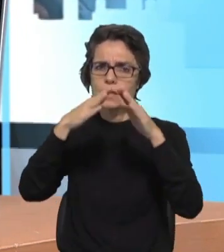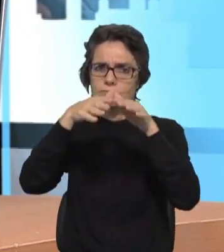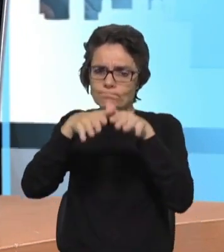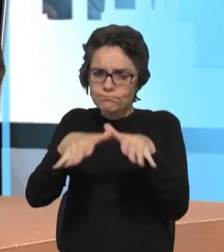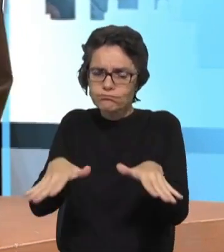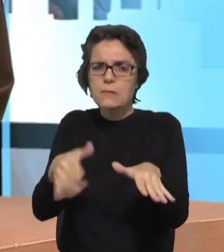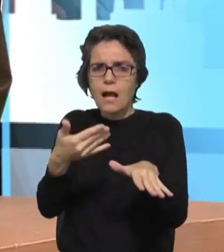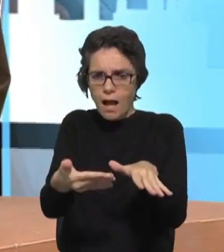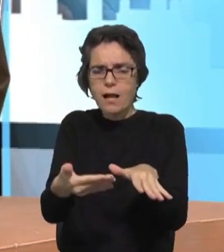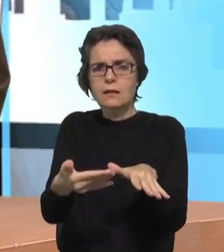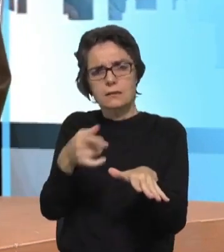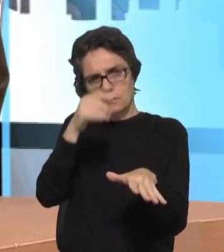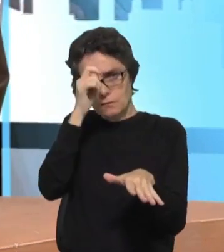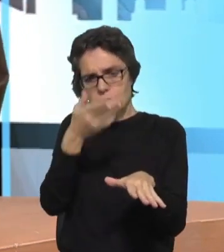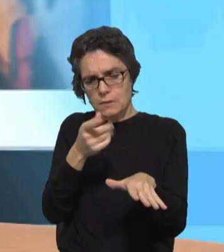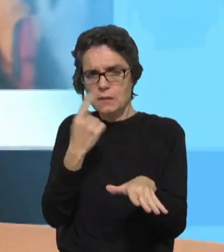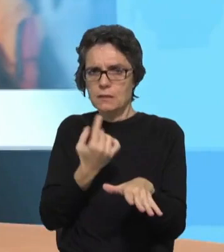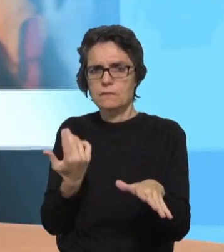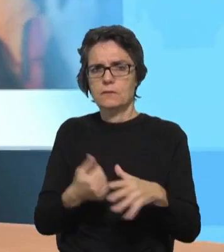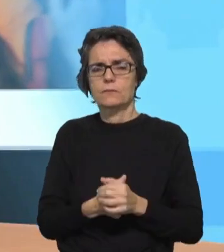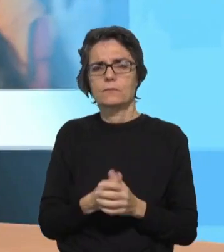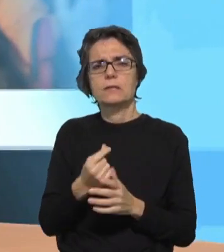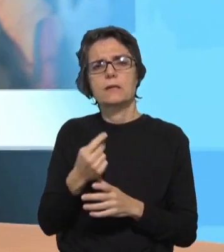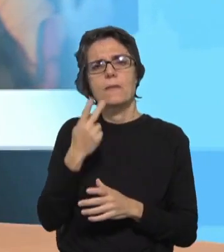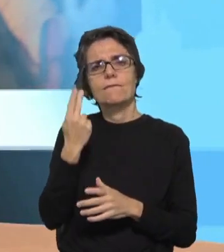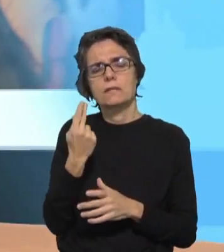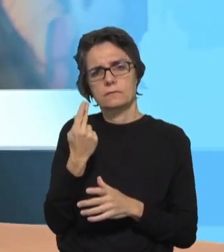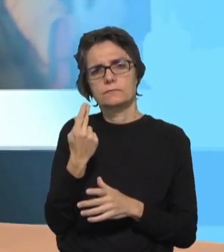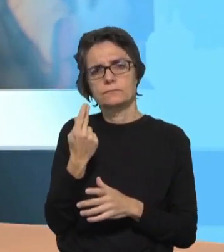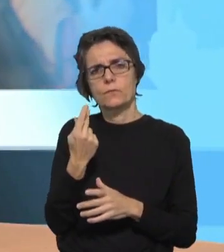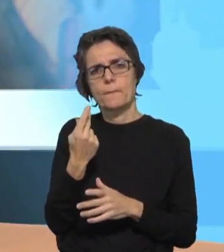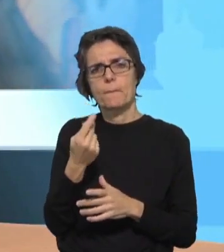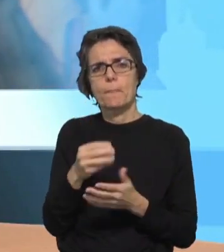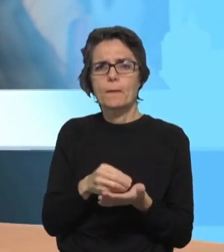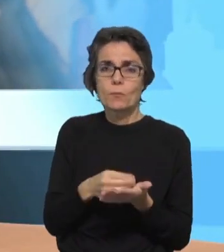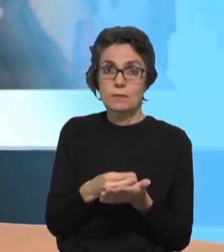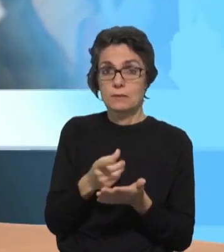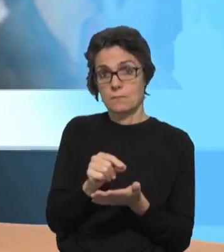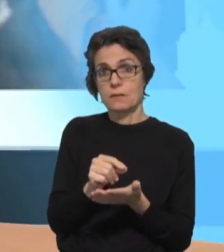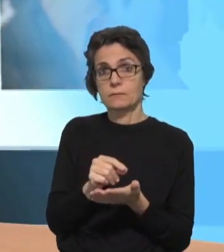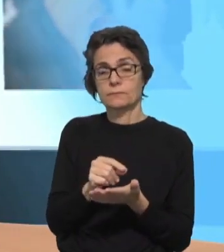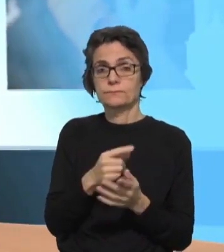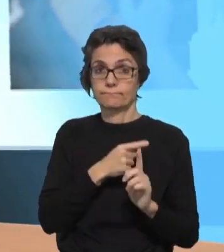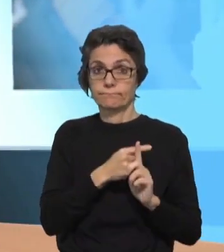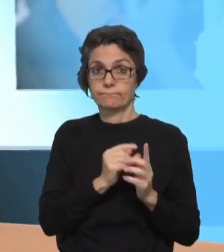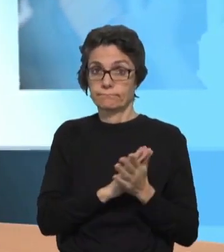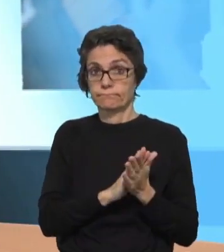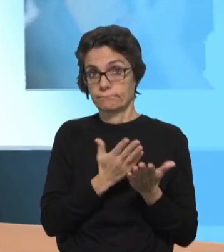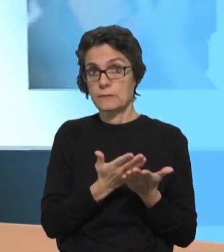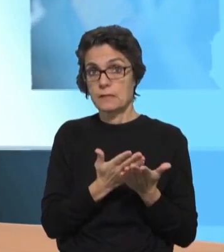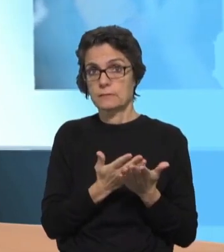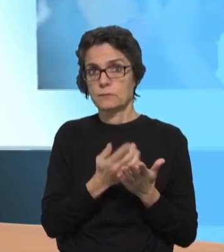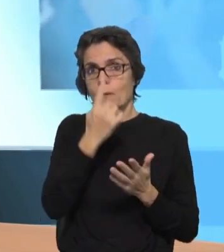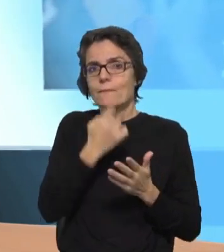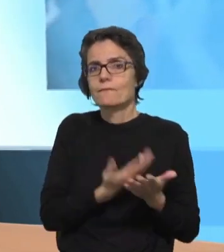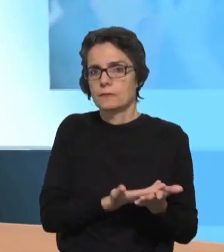provinciais e os guardiães das comunidades. E depois o estilo de vida. A pobreza define o franciscanismo. Eu creio que fiz uma